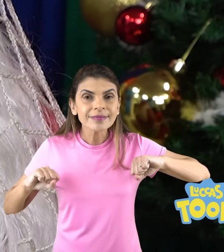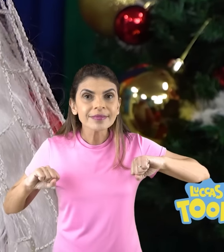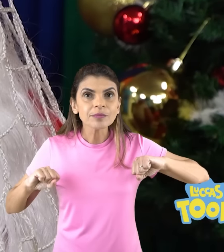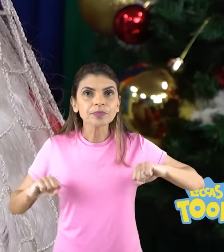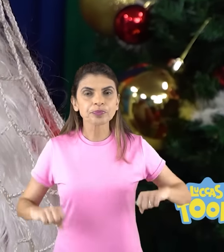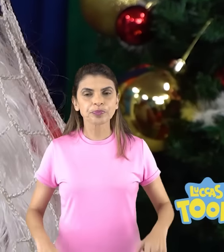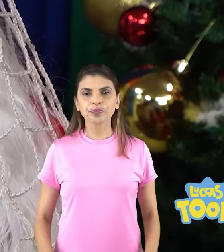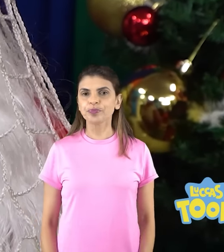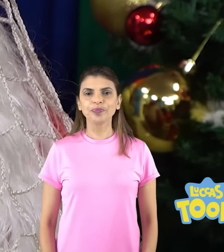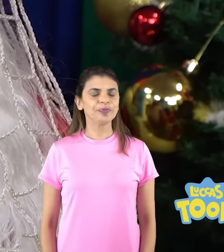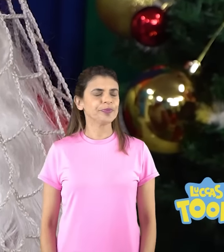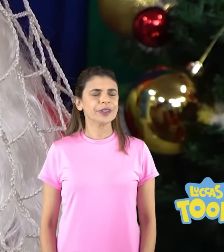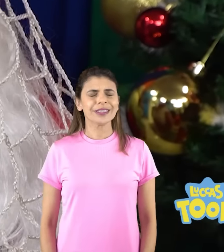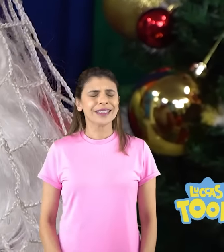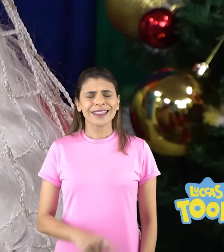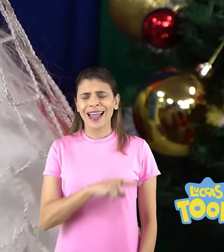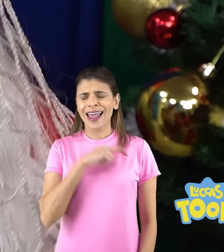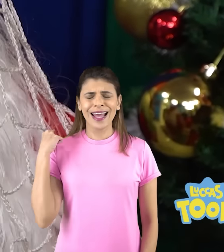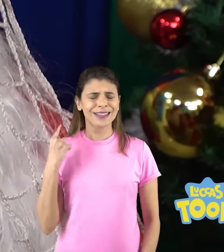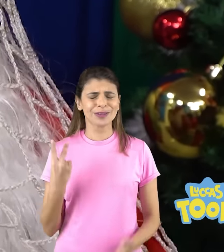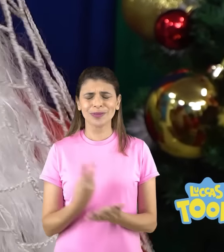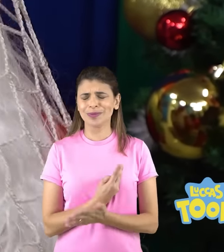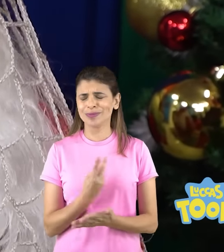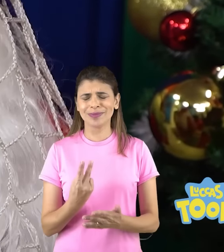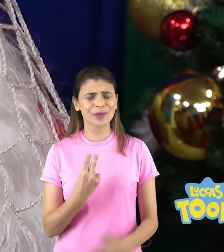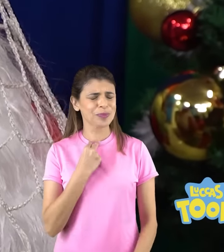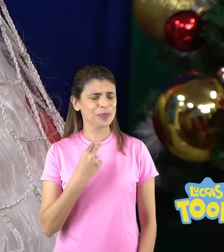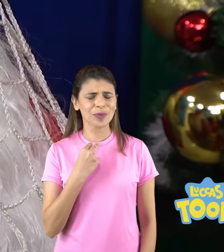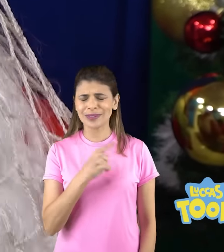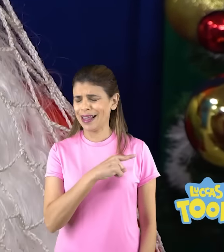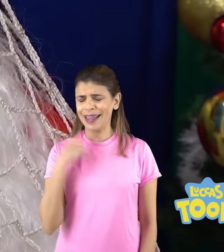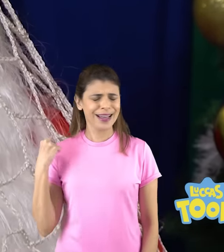Eu não posso errar! Eu não posso errar!